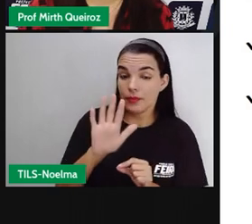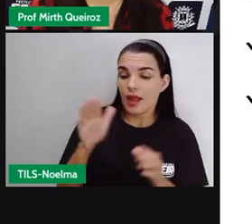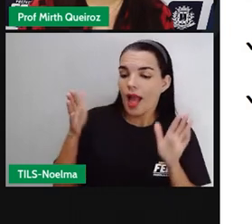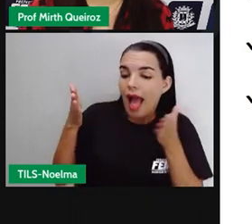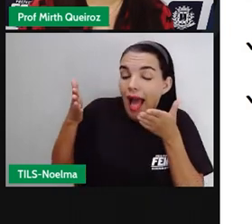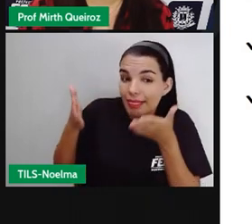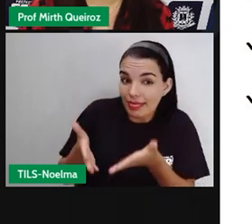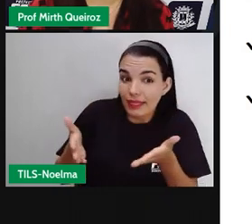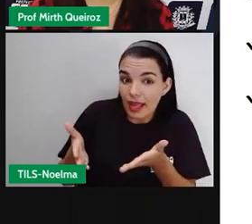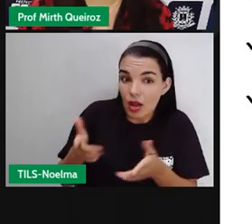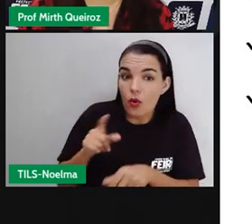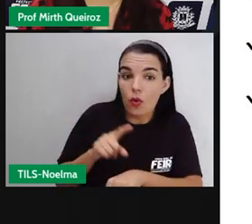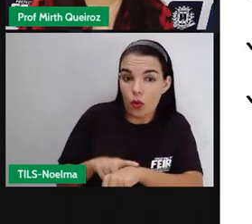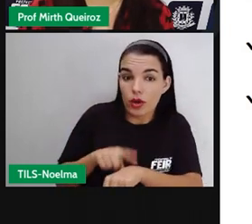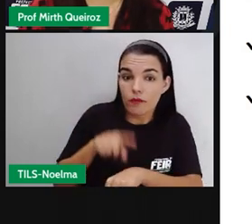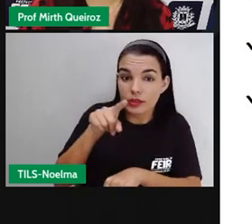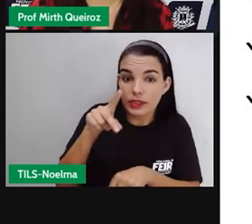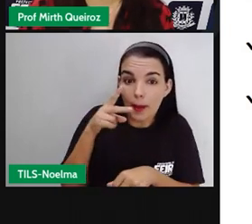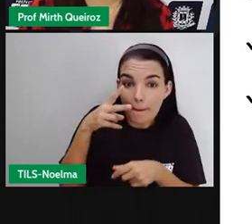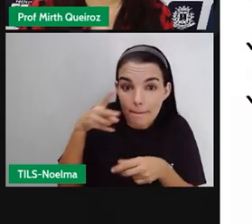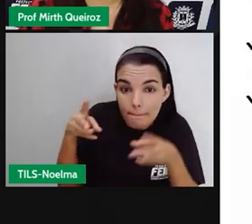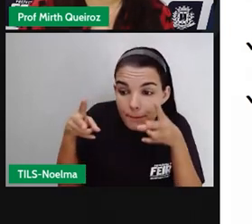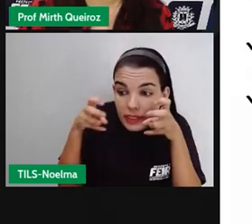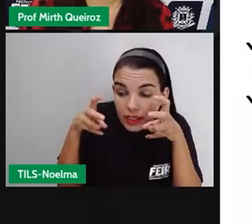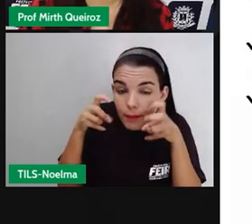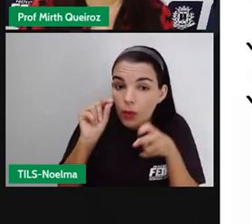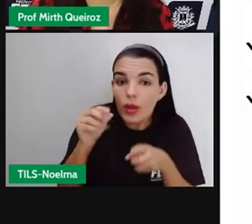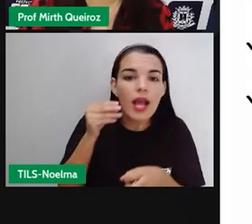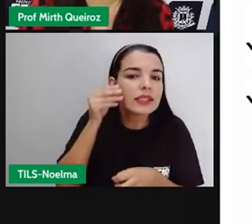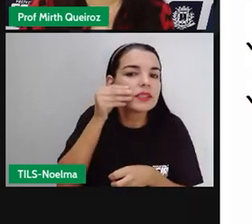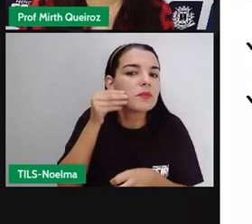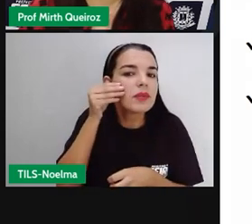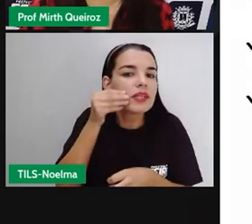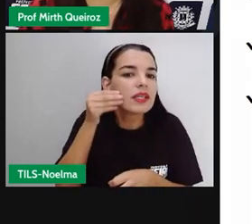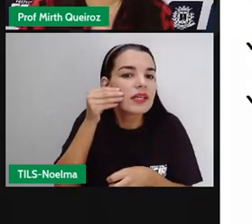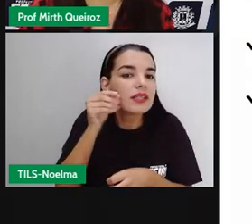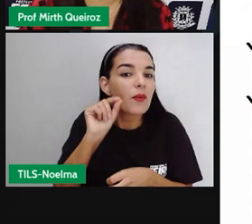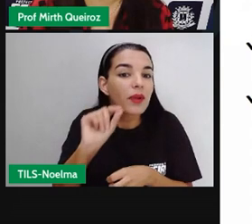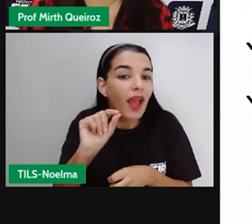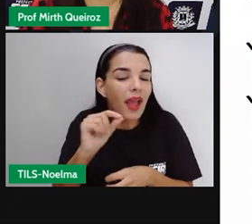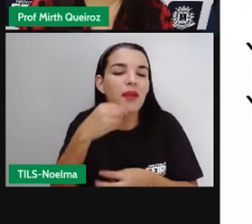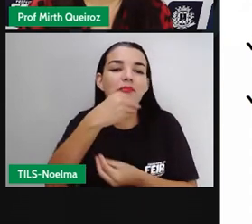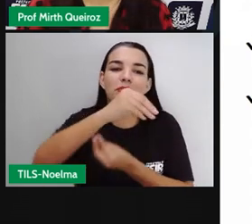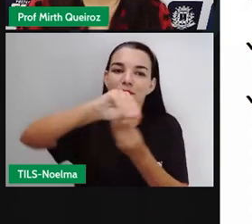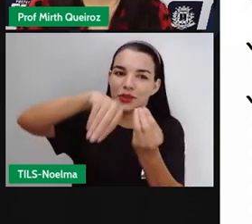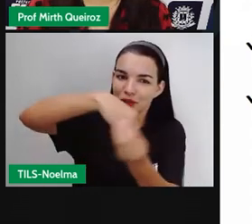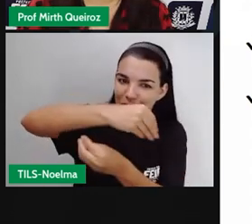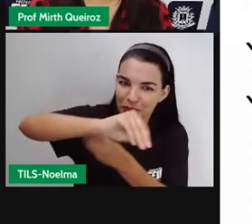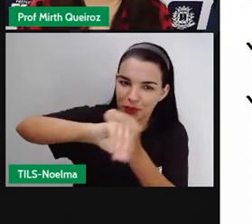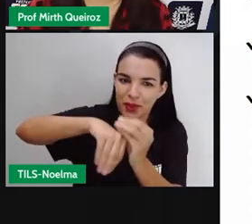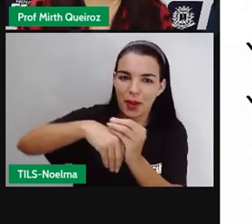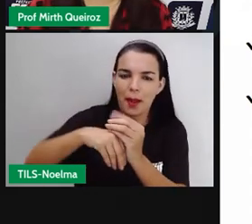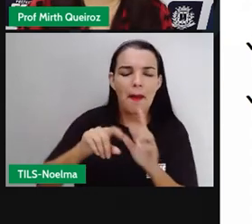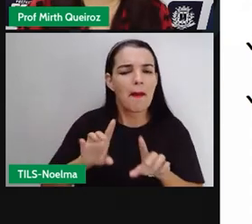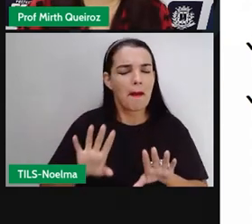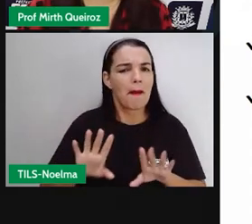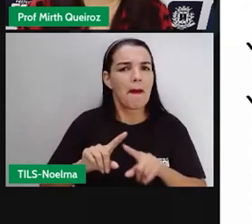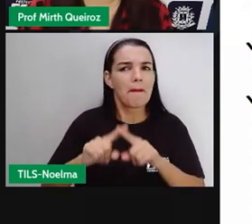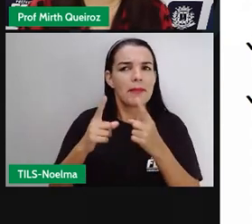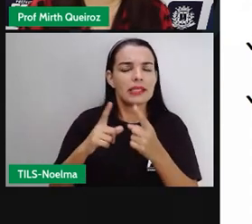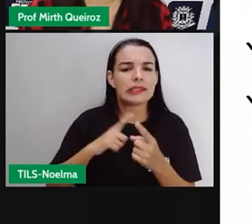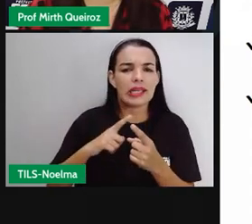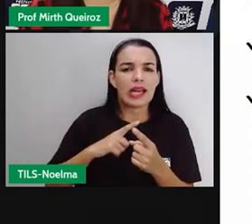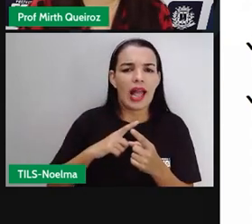percebeu que a experiência trata-se de uma mistura, não é? É uma mistura, nós misturamos substâncias. Mas será que existem